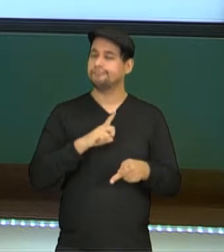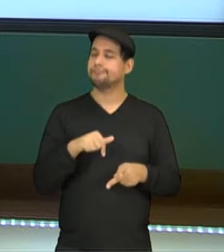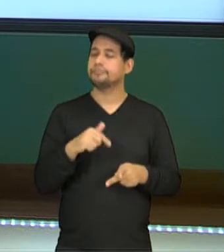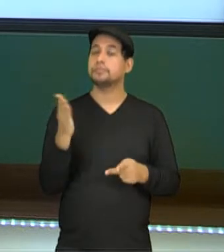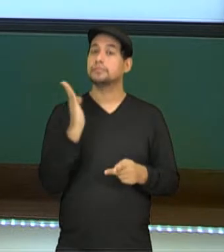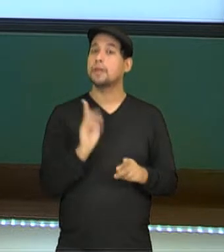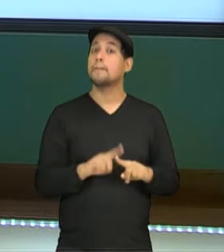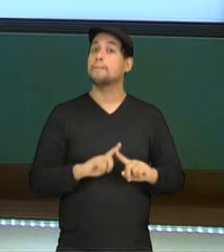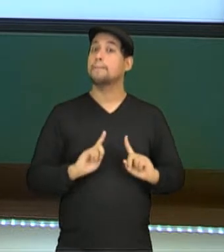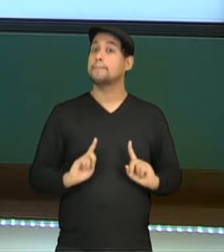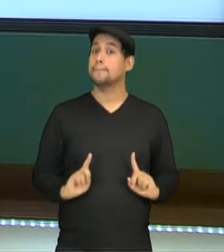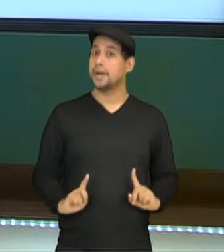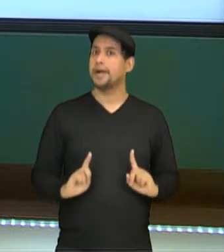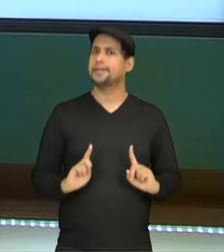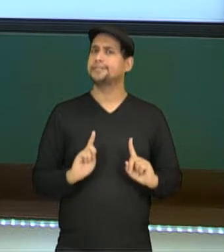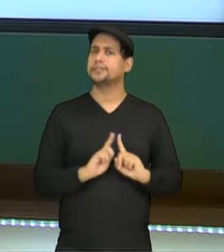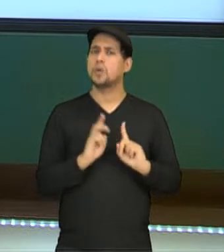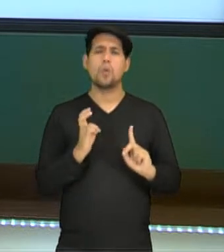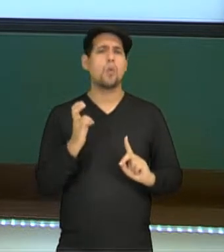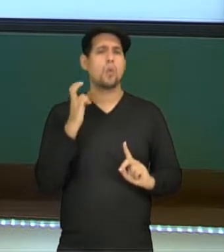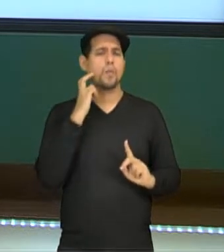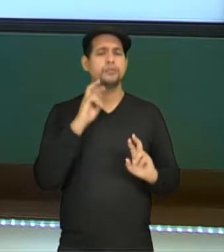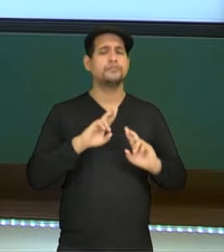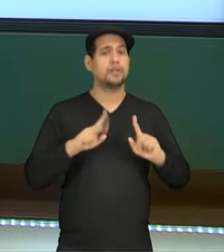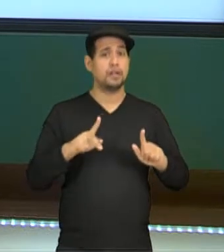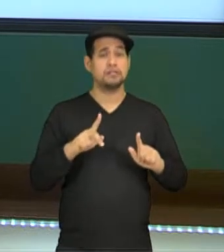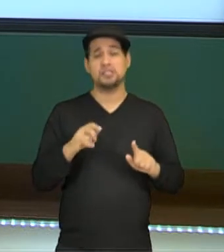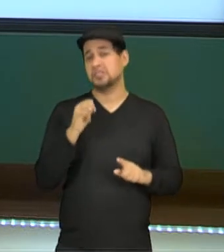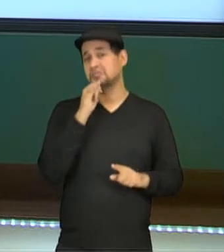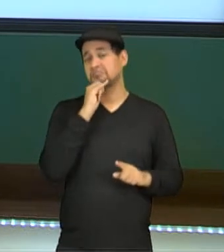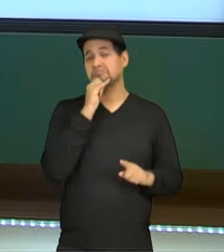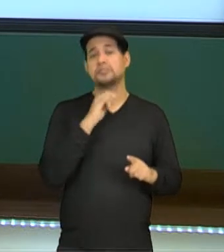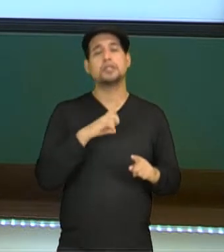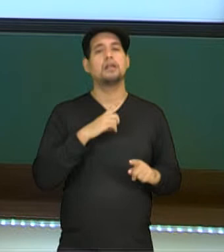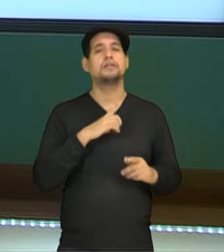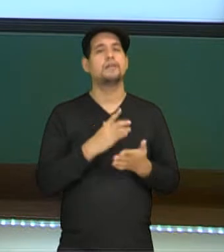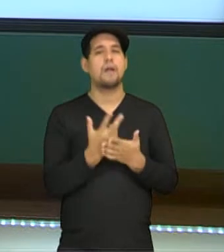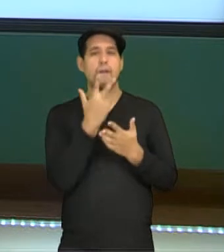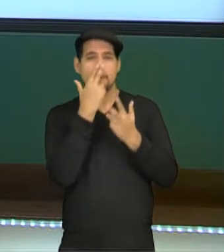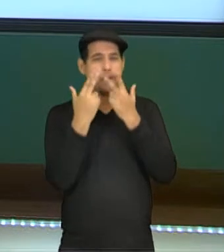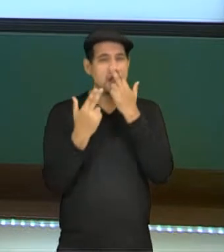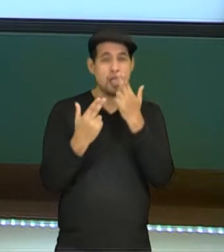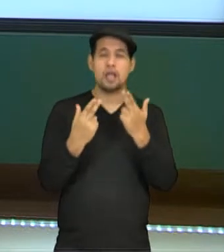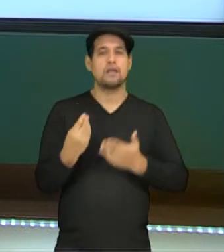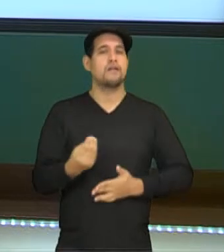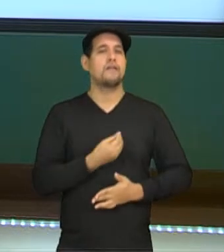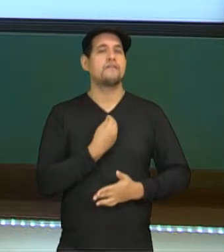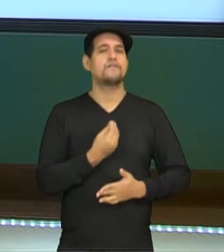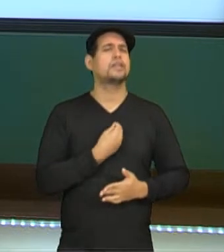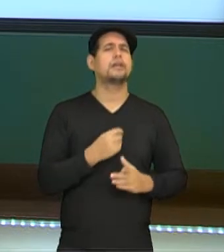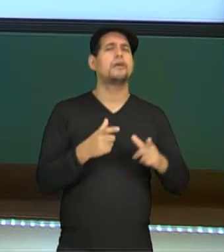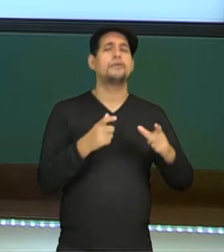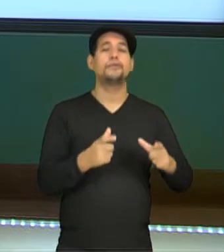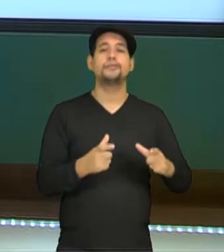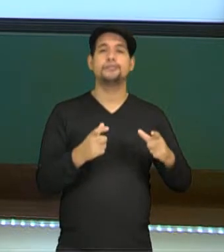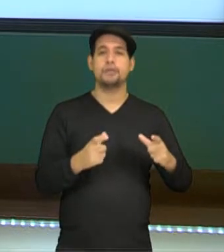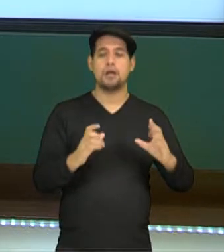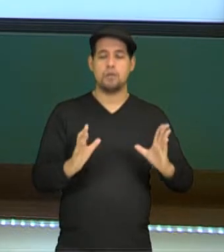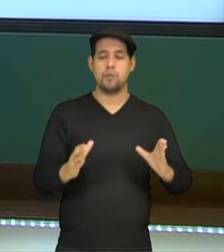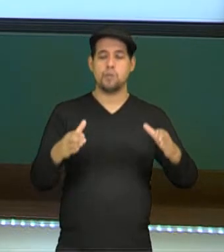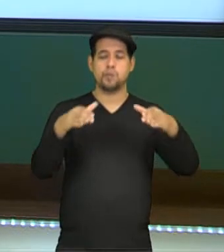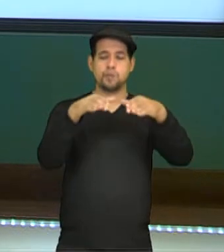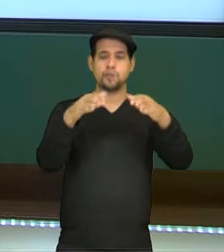aqui, mesmo eles sendo de etnias diferentes, né? Aqui, por exemplo, uma semelhança é a vida nas aldeias. O